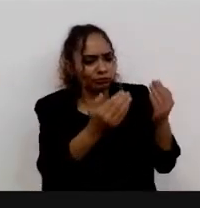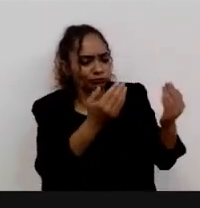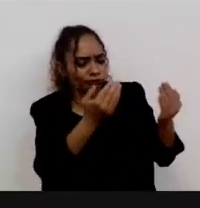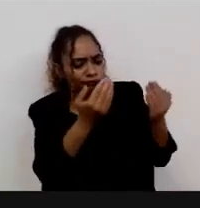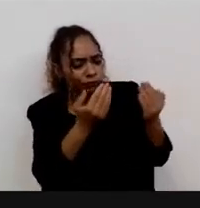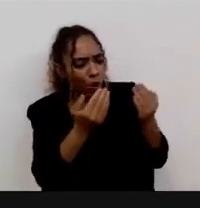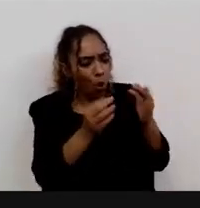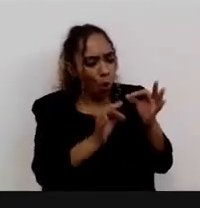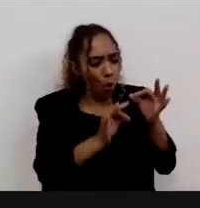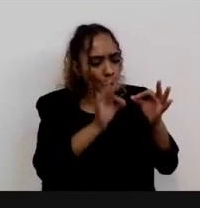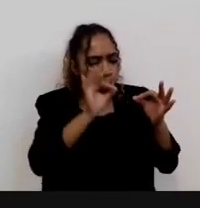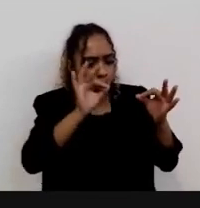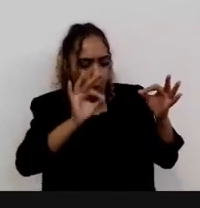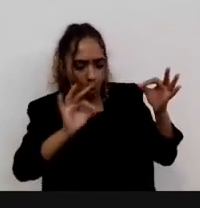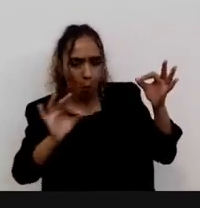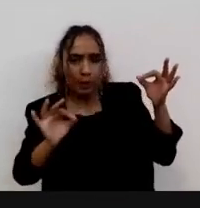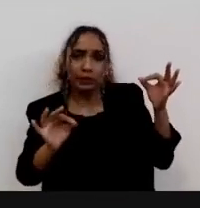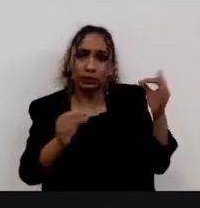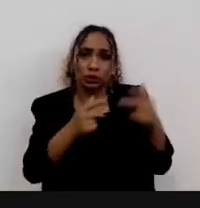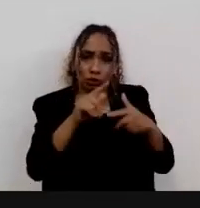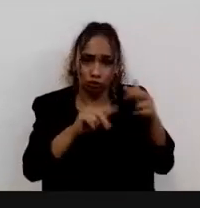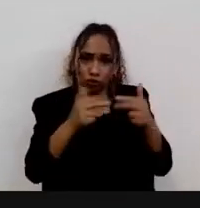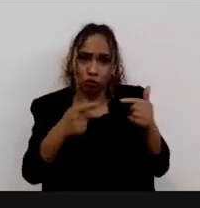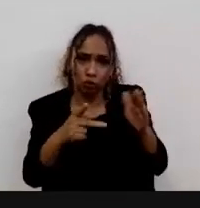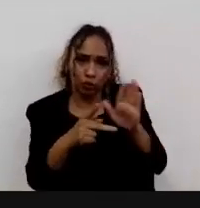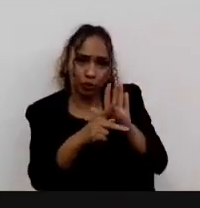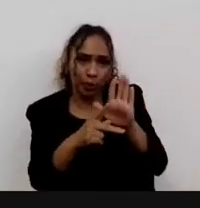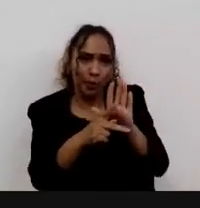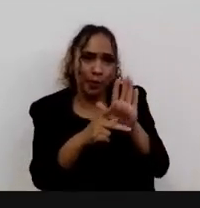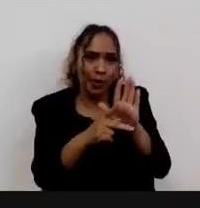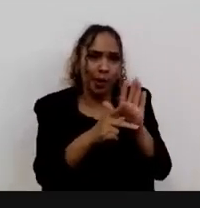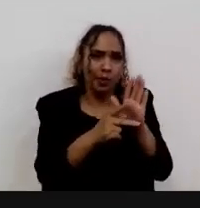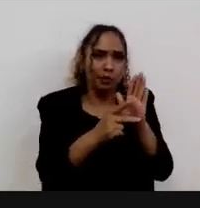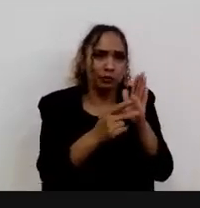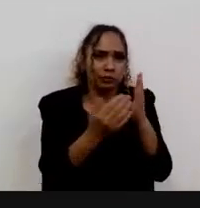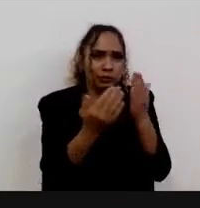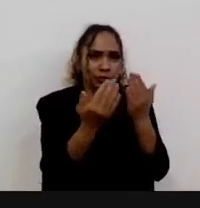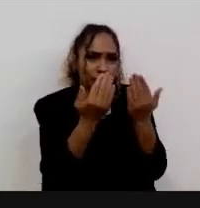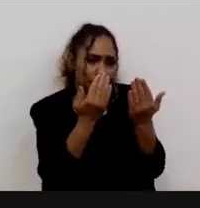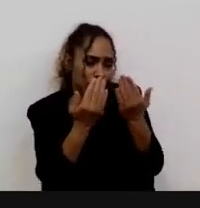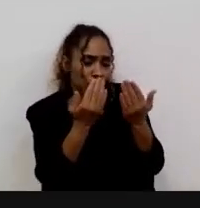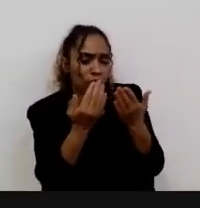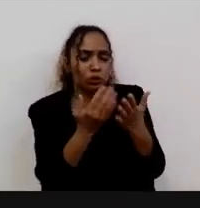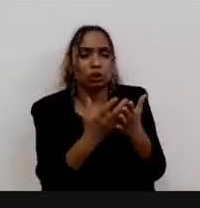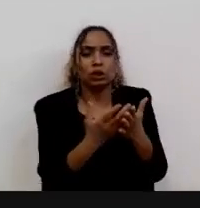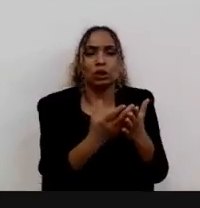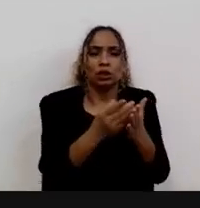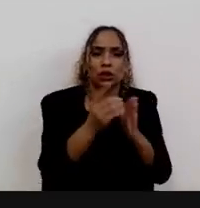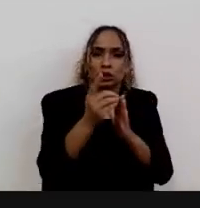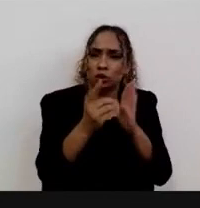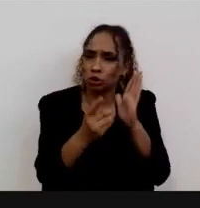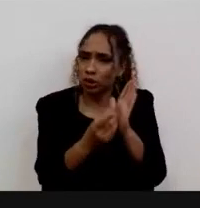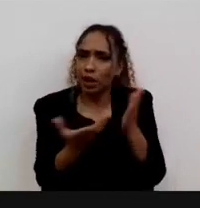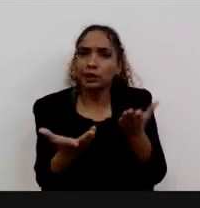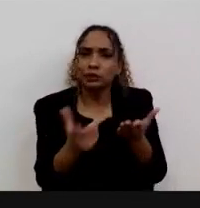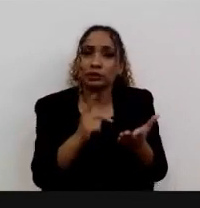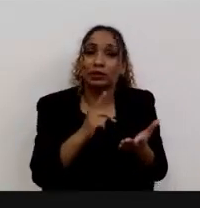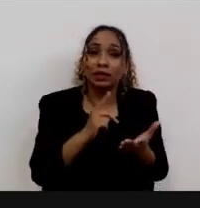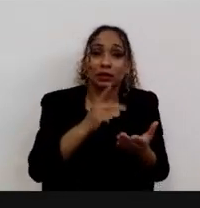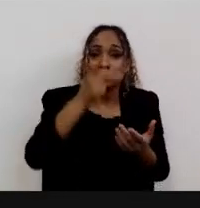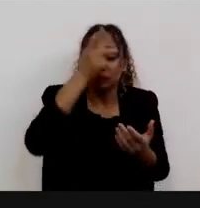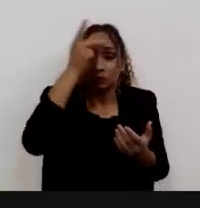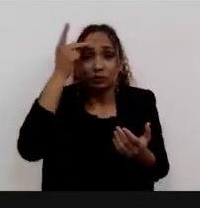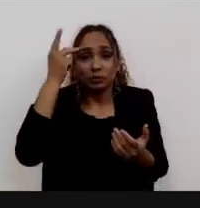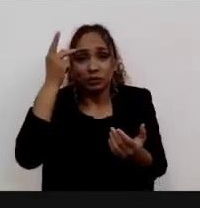meio de instrumentos apropriados, né, da própria psicologia, questionários, enfim, tem gente aí que até